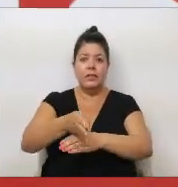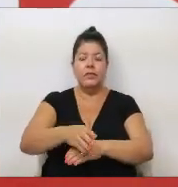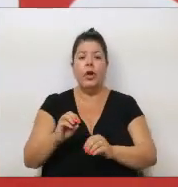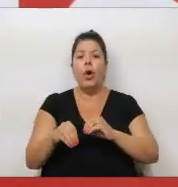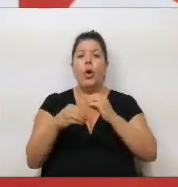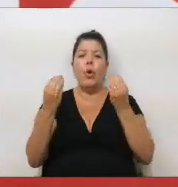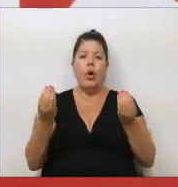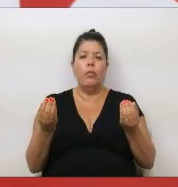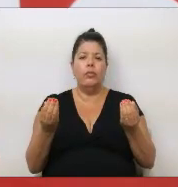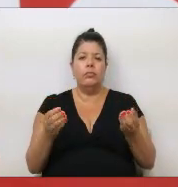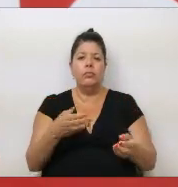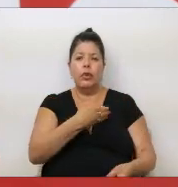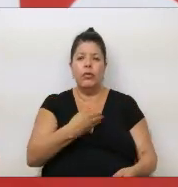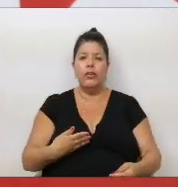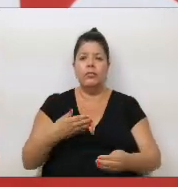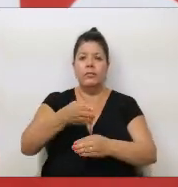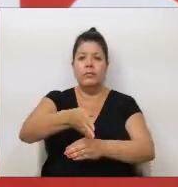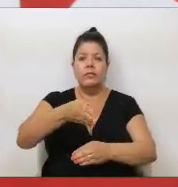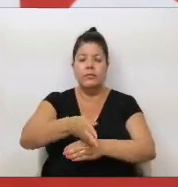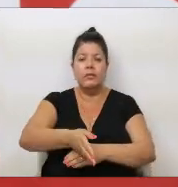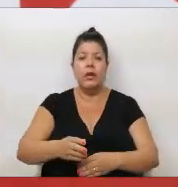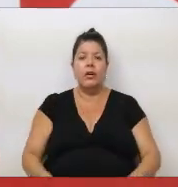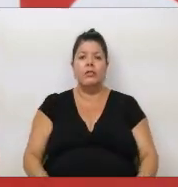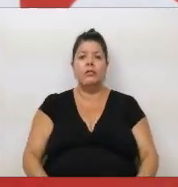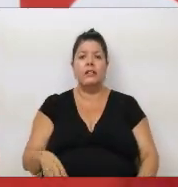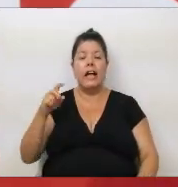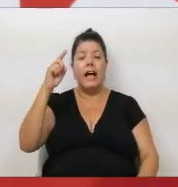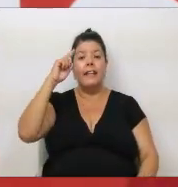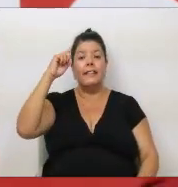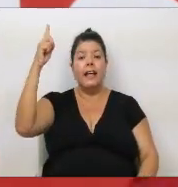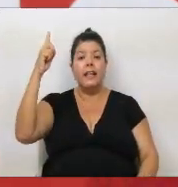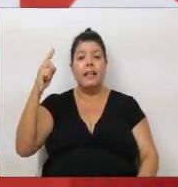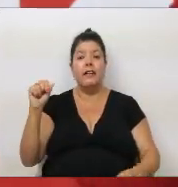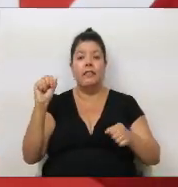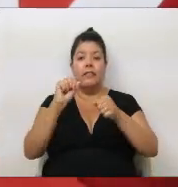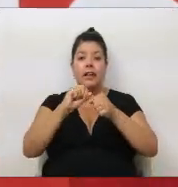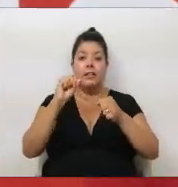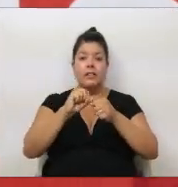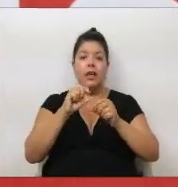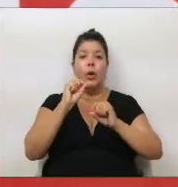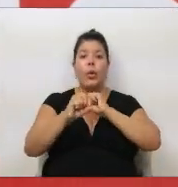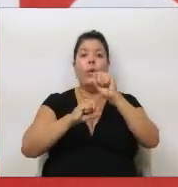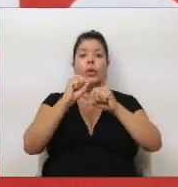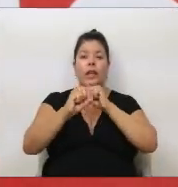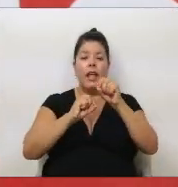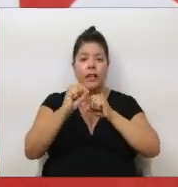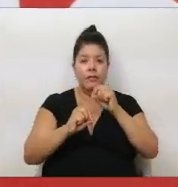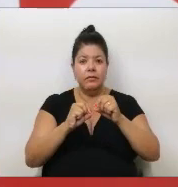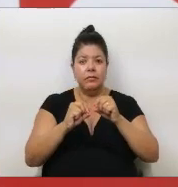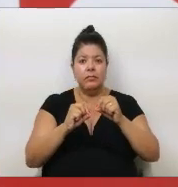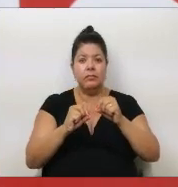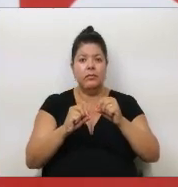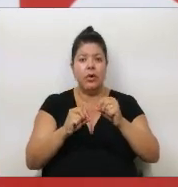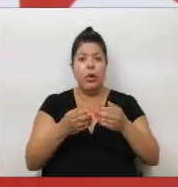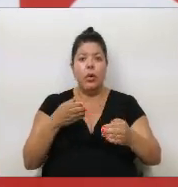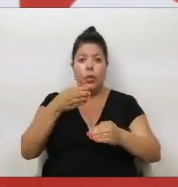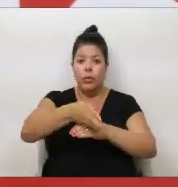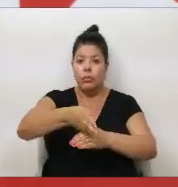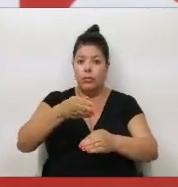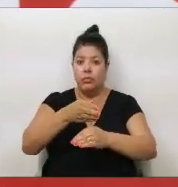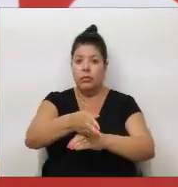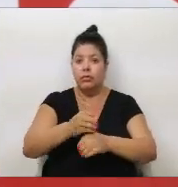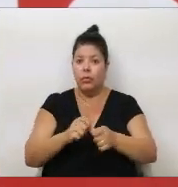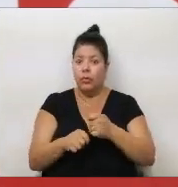governo participativo? Nós pretendemos implantar, de fato, o orçamento participativo em